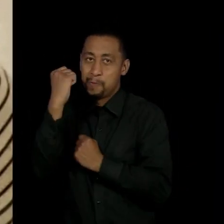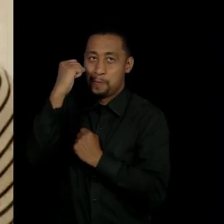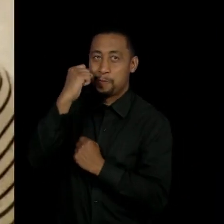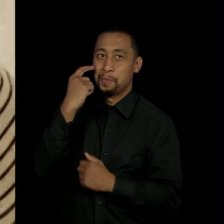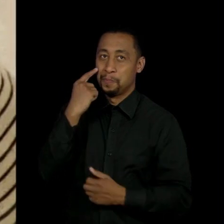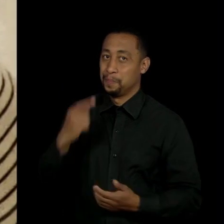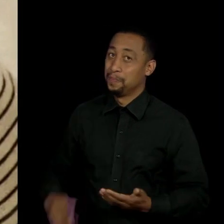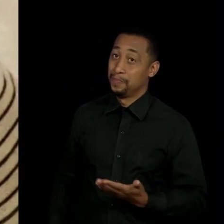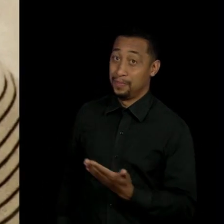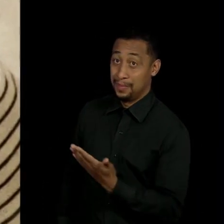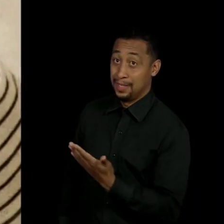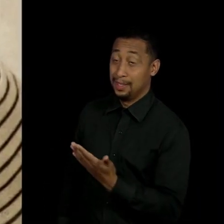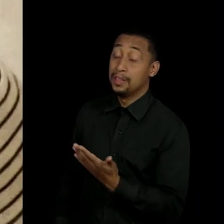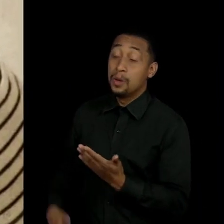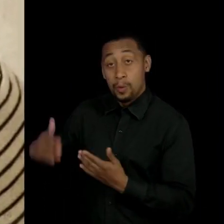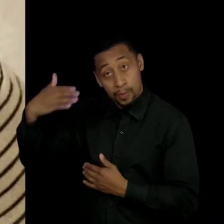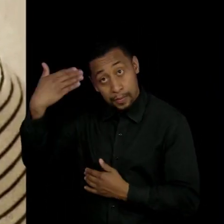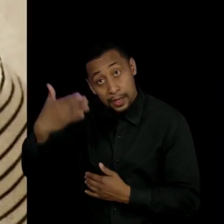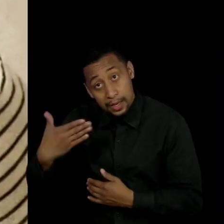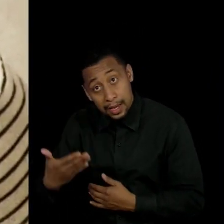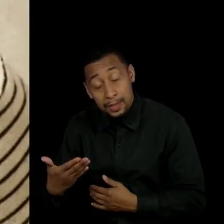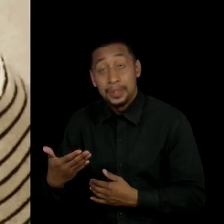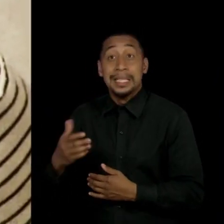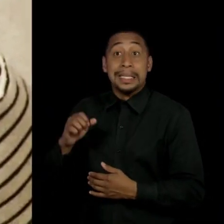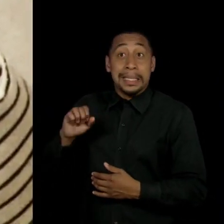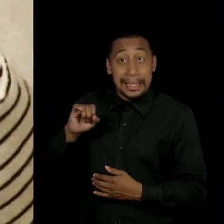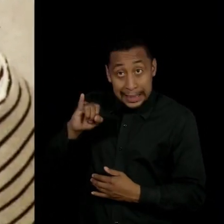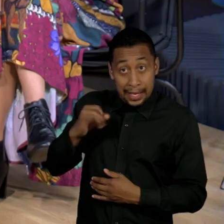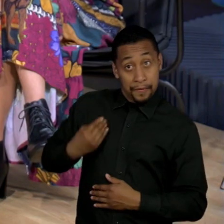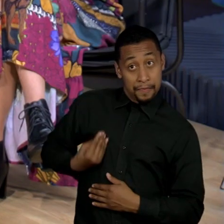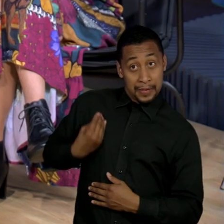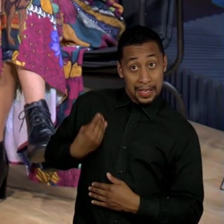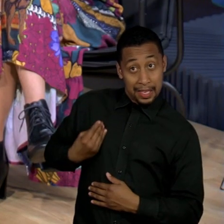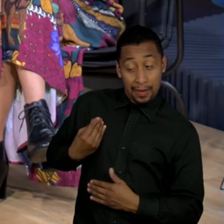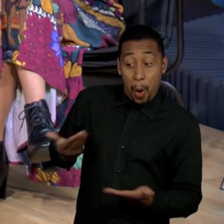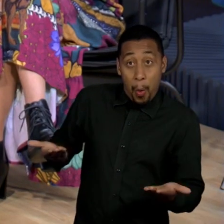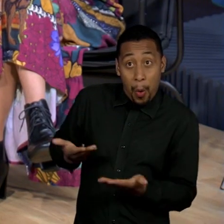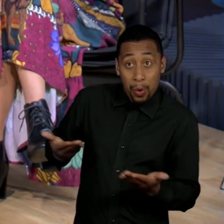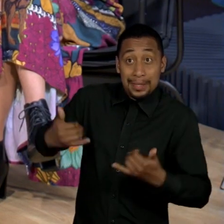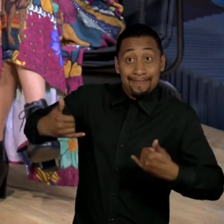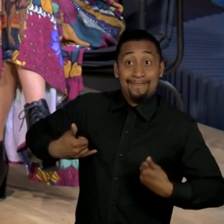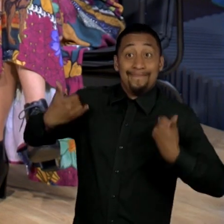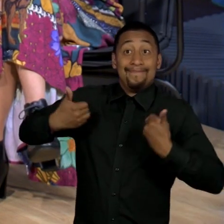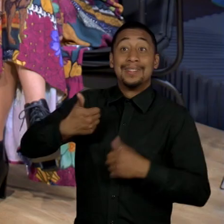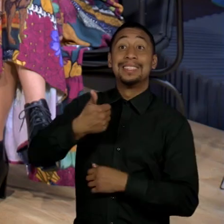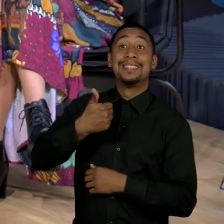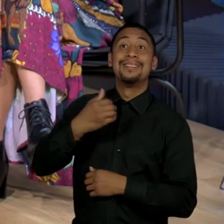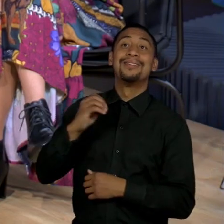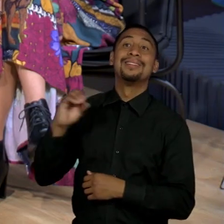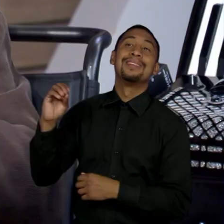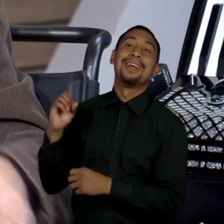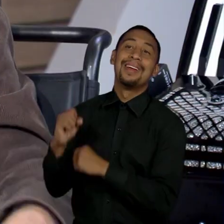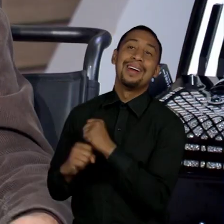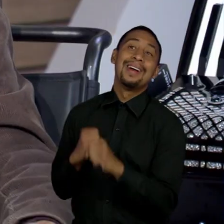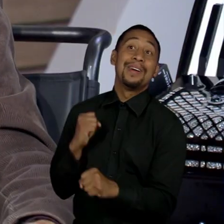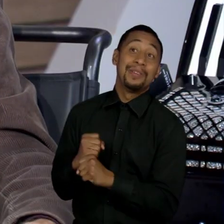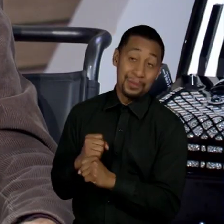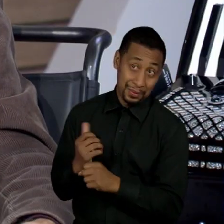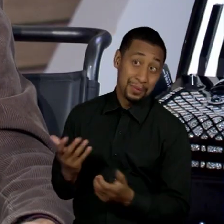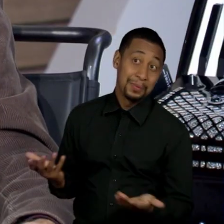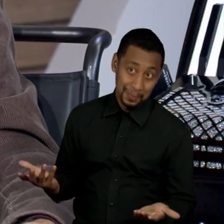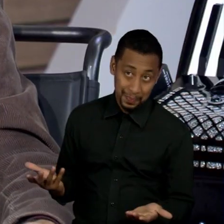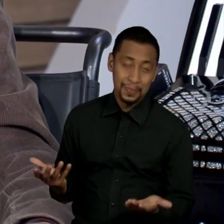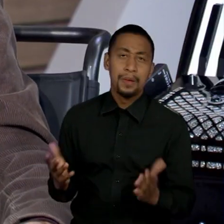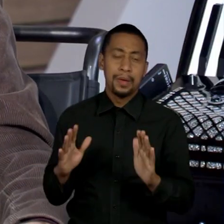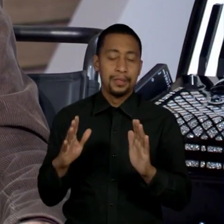fazia, se estivesse viva, 100 anos. Você fala forró das mulheres, o Luiz Gonzaga dizia para a Carmélia, isso ela me contou, que dizia